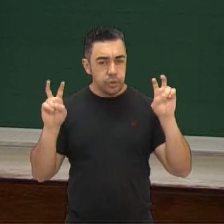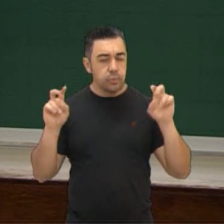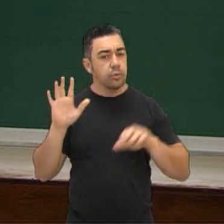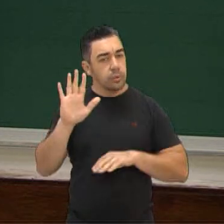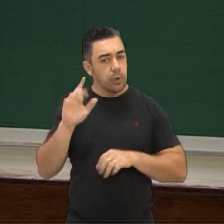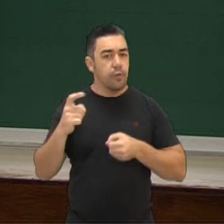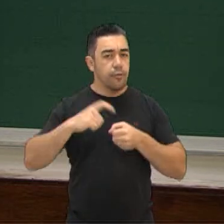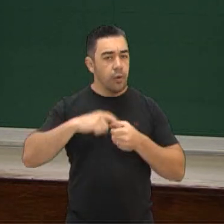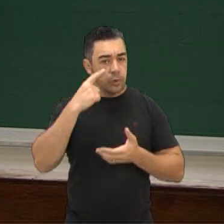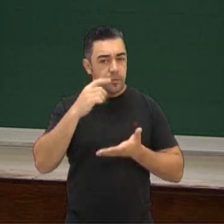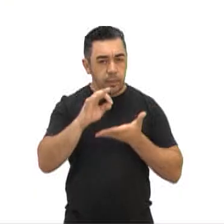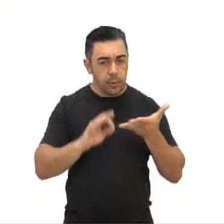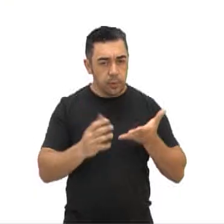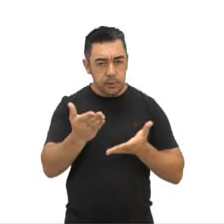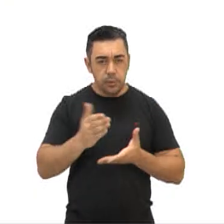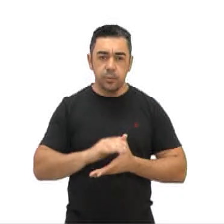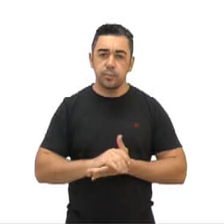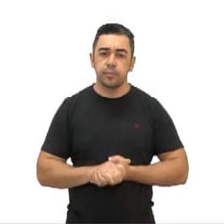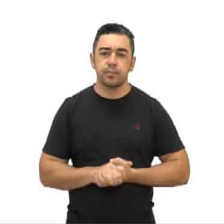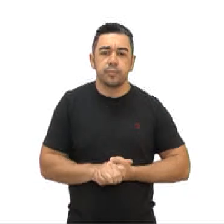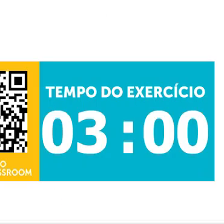já voltamos com a resposta.